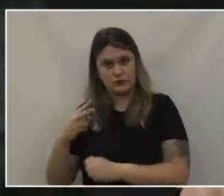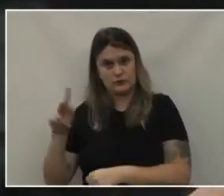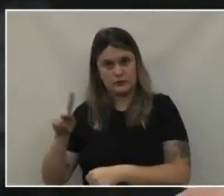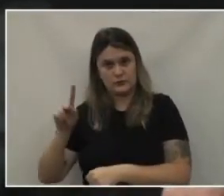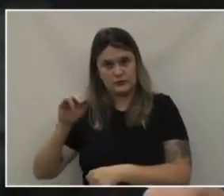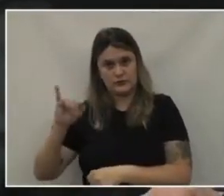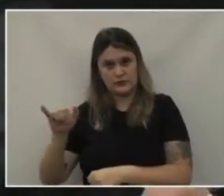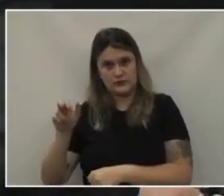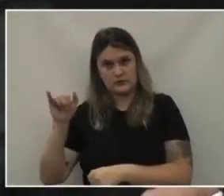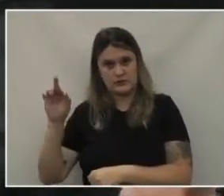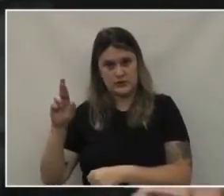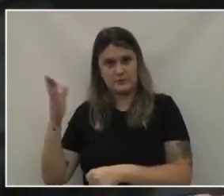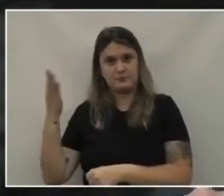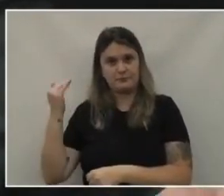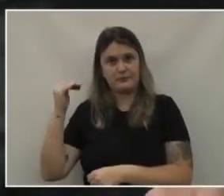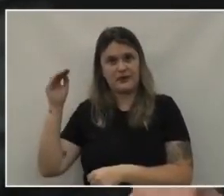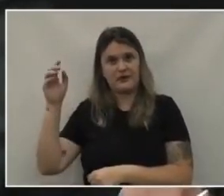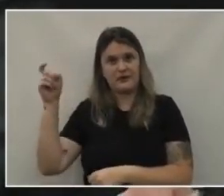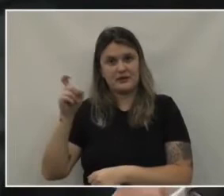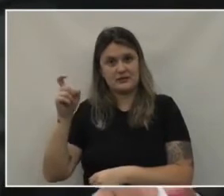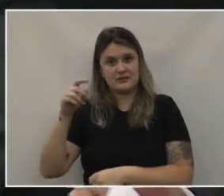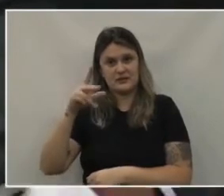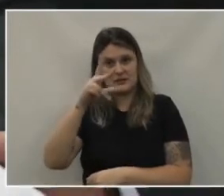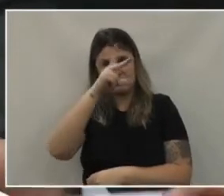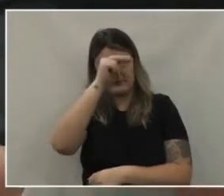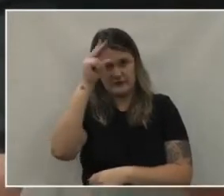professor Jair Brunhago, que na época era vice-presidente,